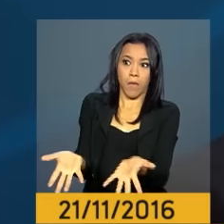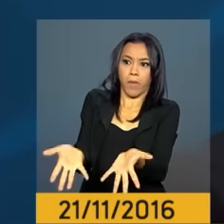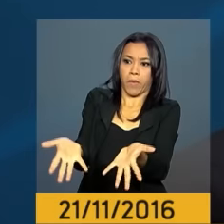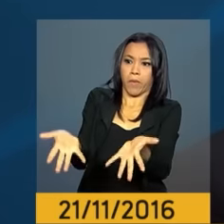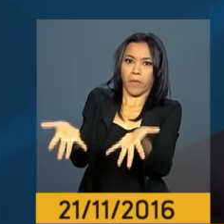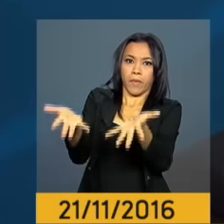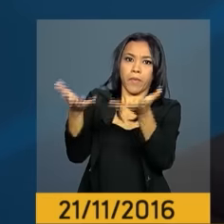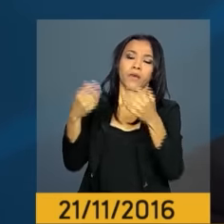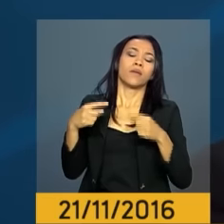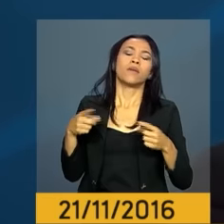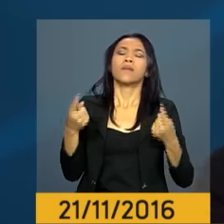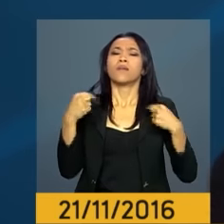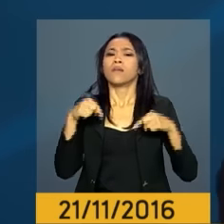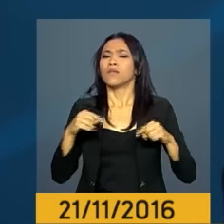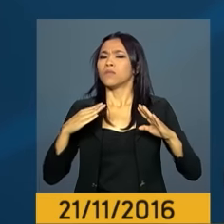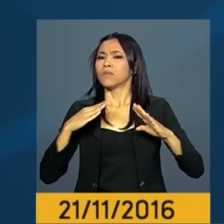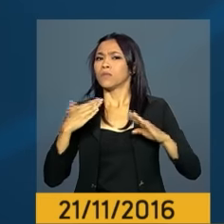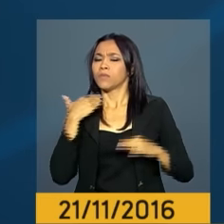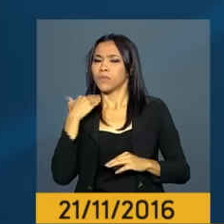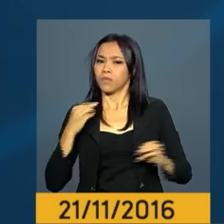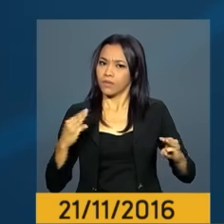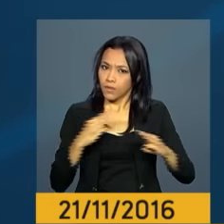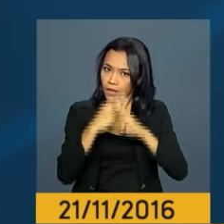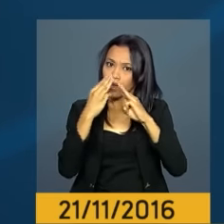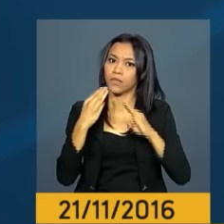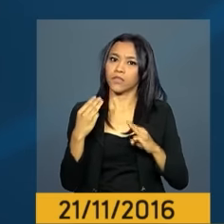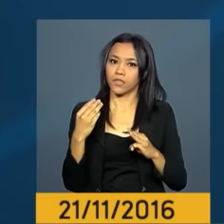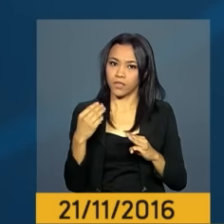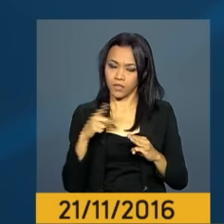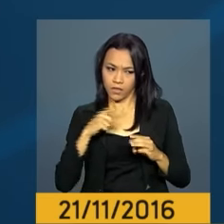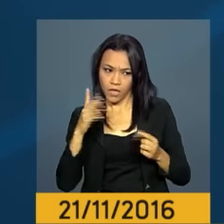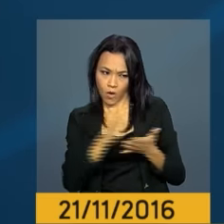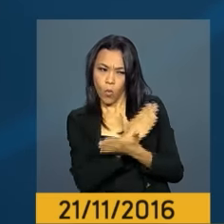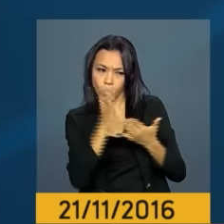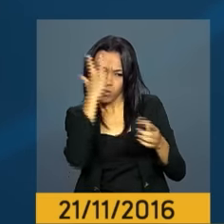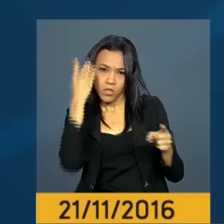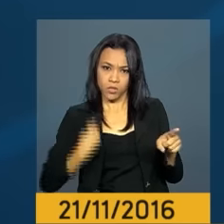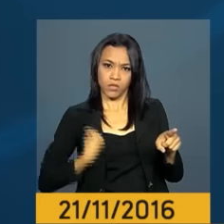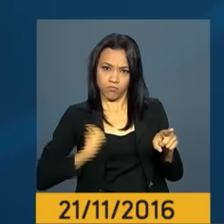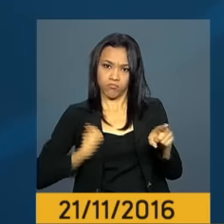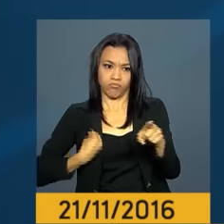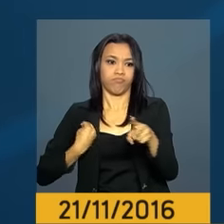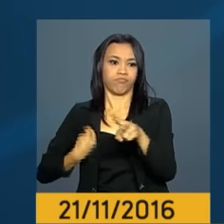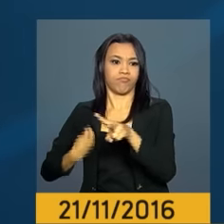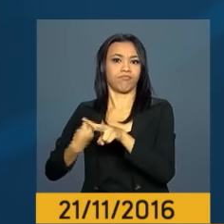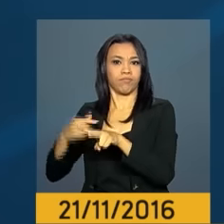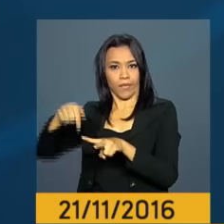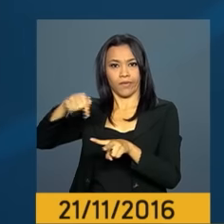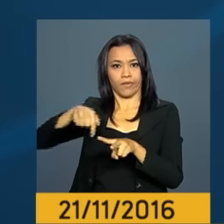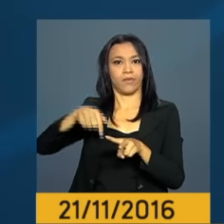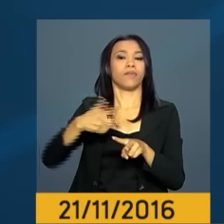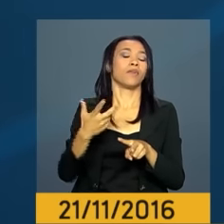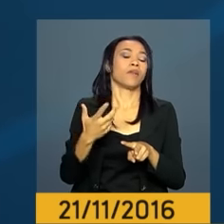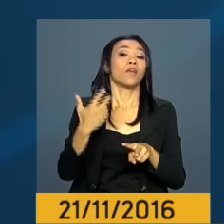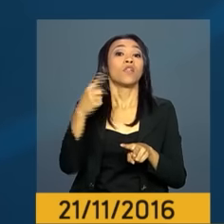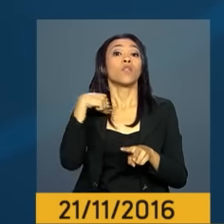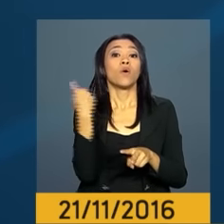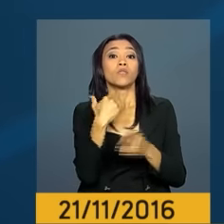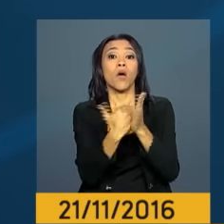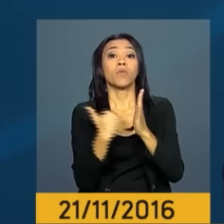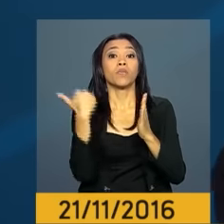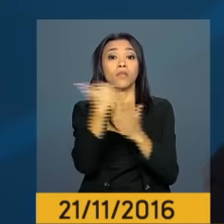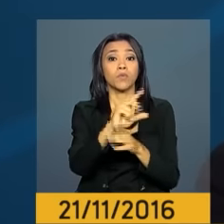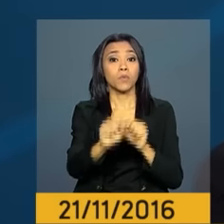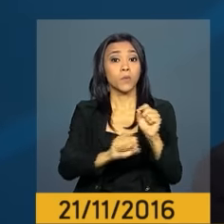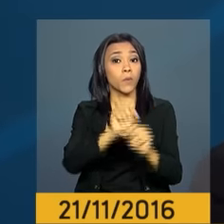lá na Caixa Econômica, o Gilberto, que está aí, o Cafarelli, do Banco do Brasil, não é? Nós aumentamos o